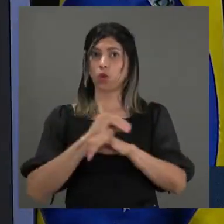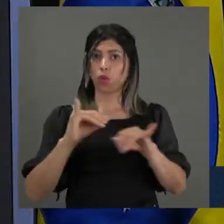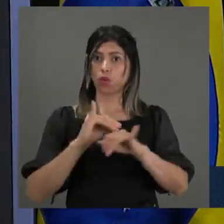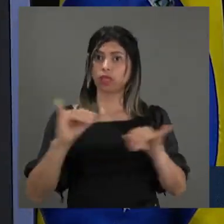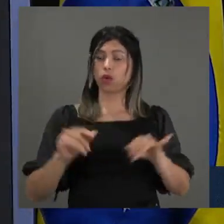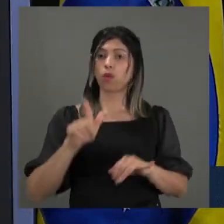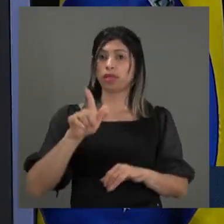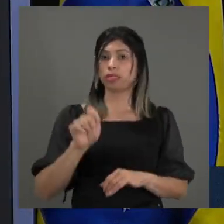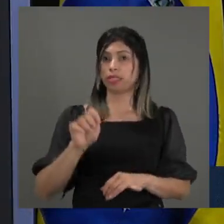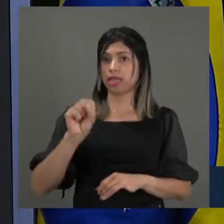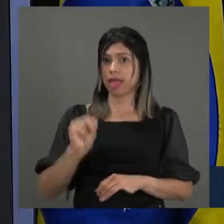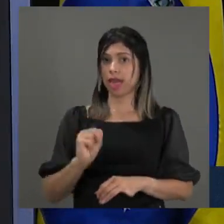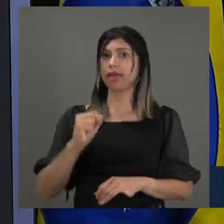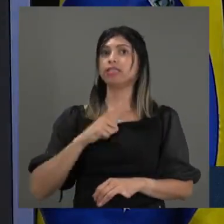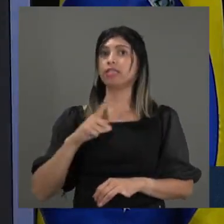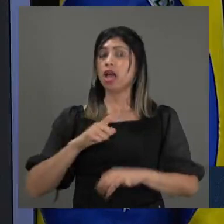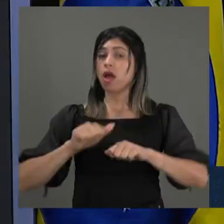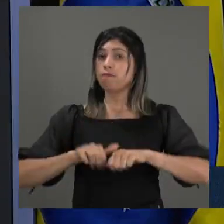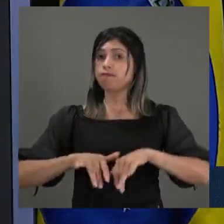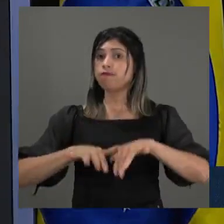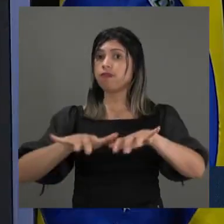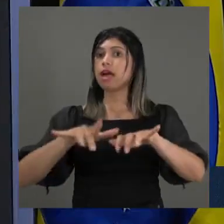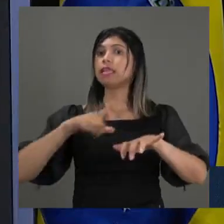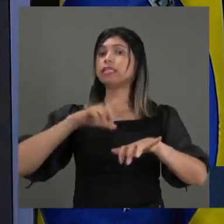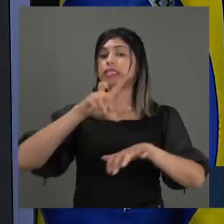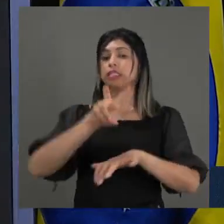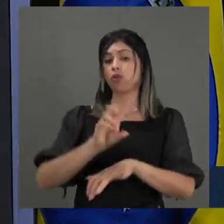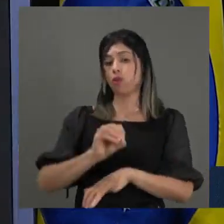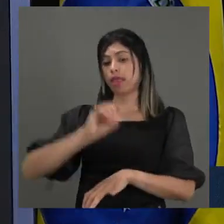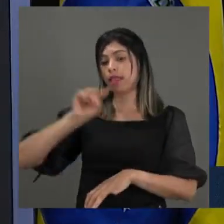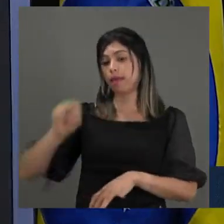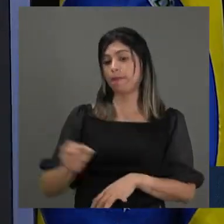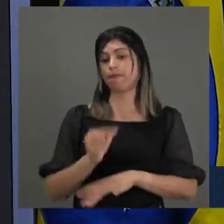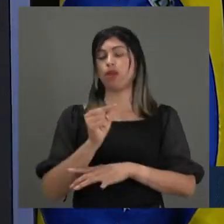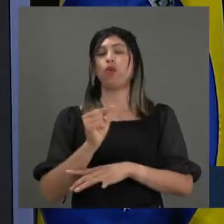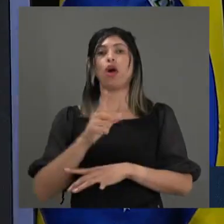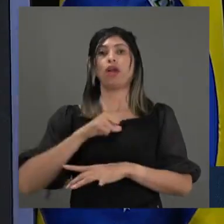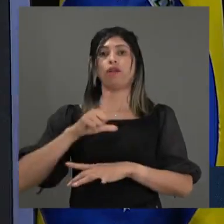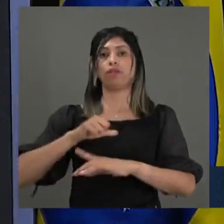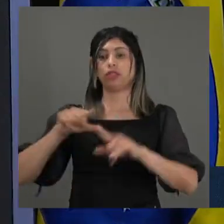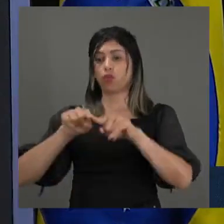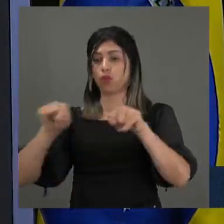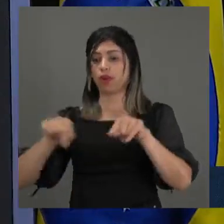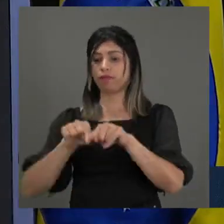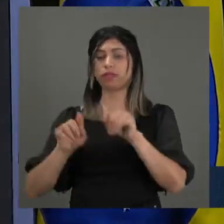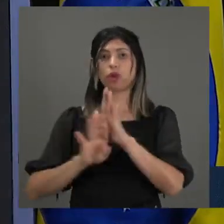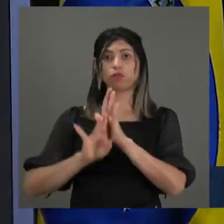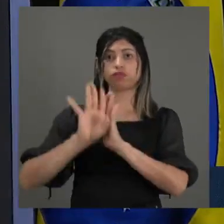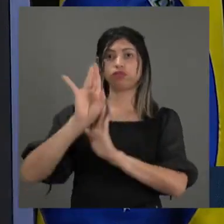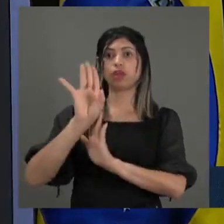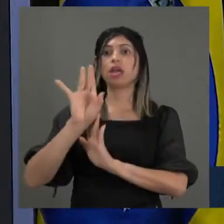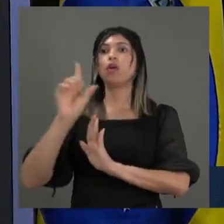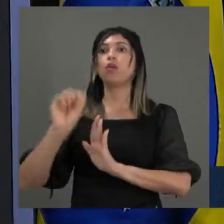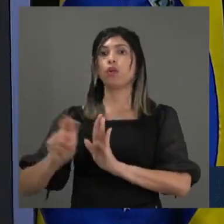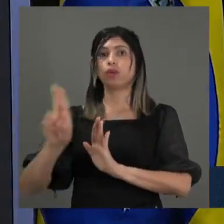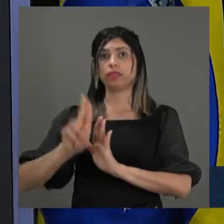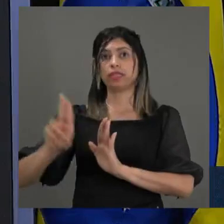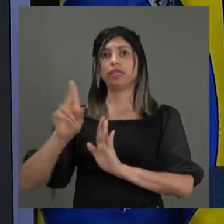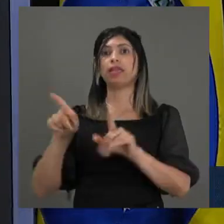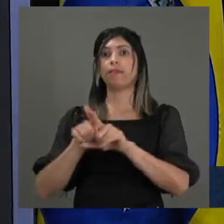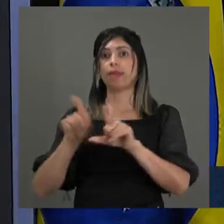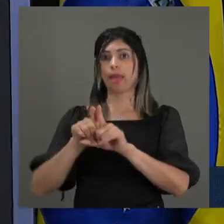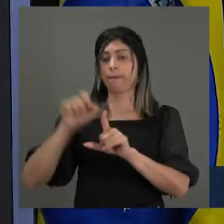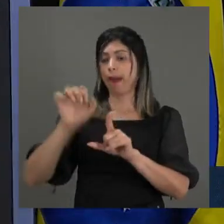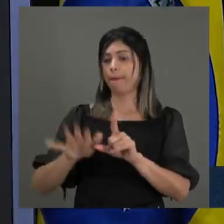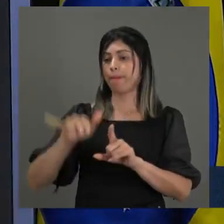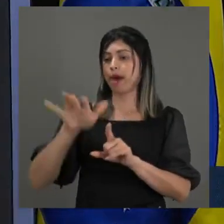abundância, 50 milhões de metros cúbicos, aumentaria o consumo, resgataria a indústria nacional, baratearia o custo